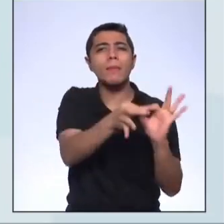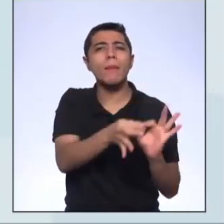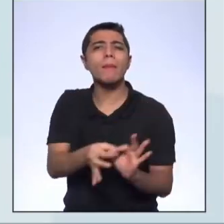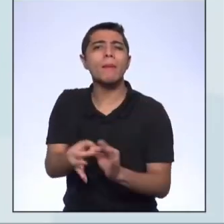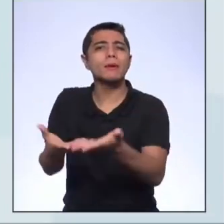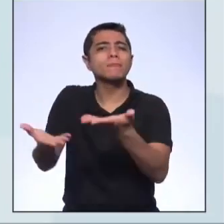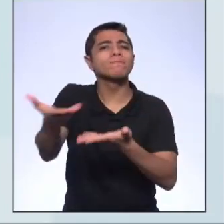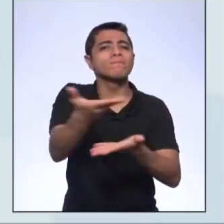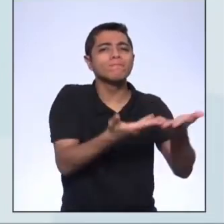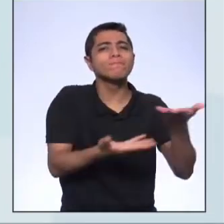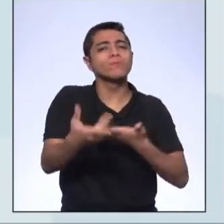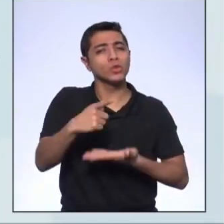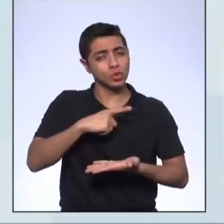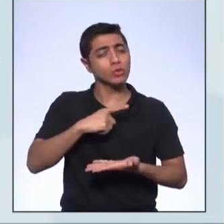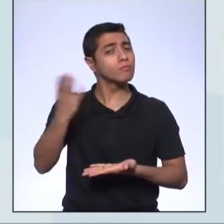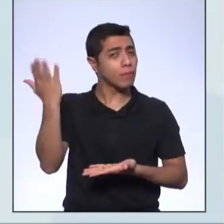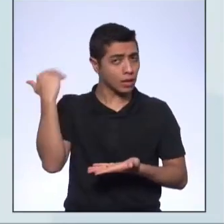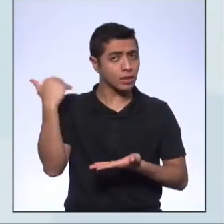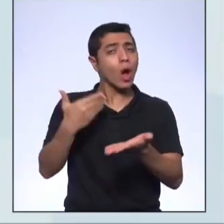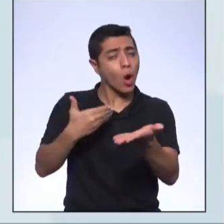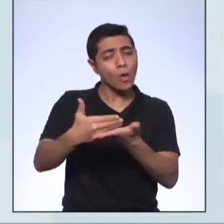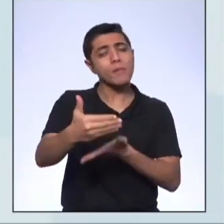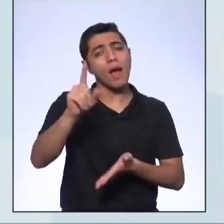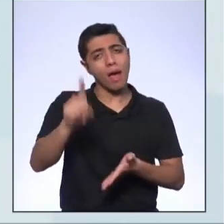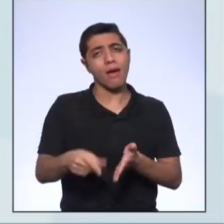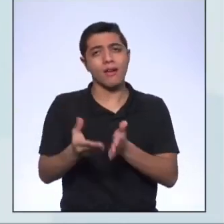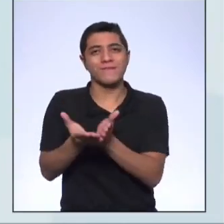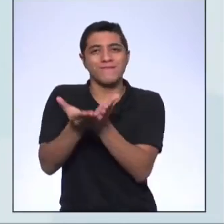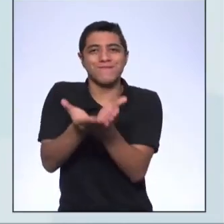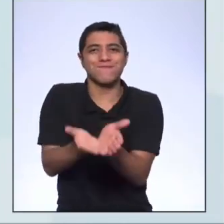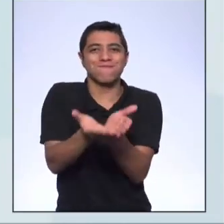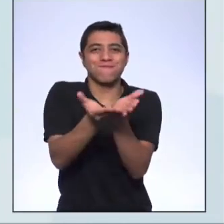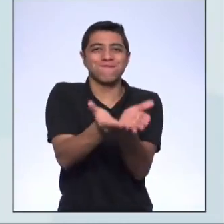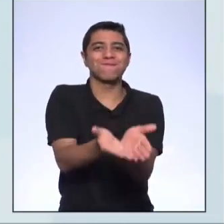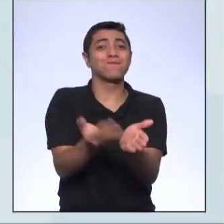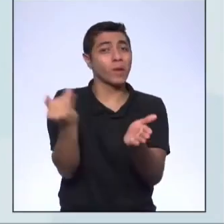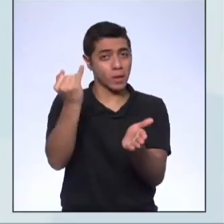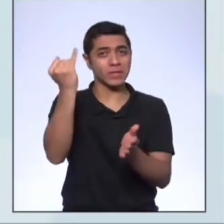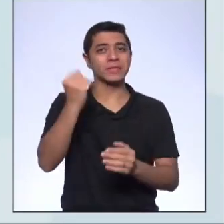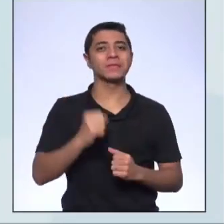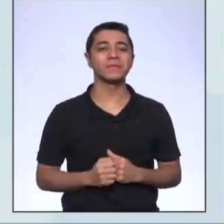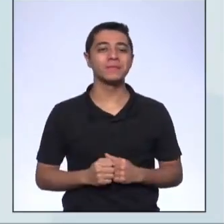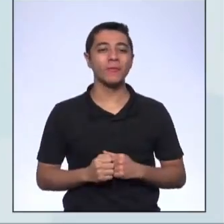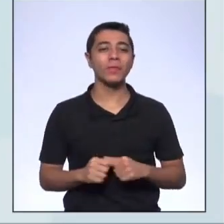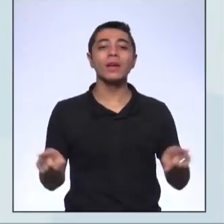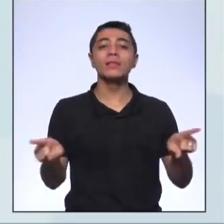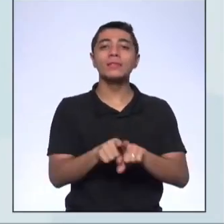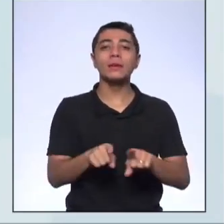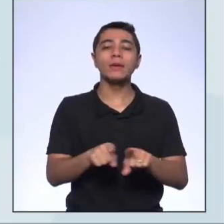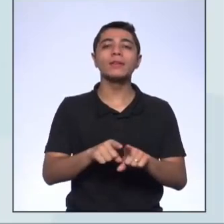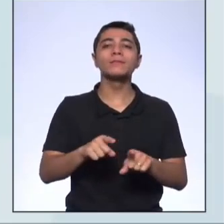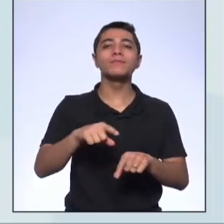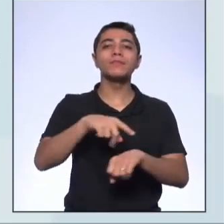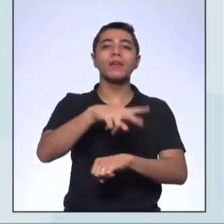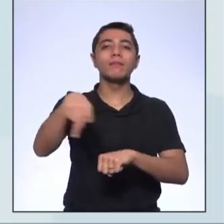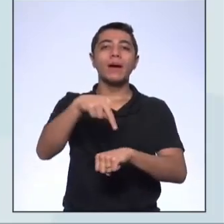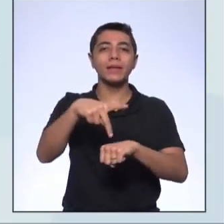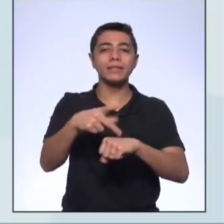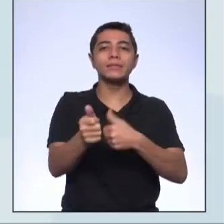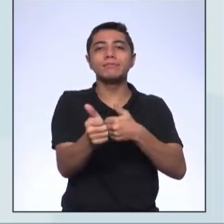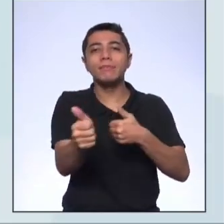grandes navegações. Crescimento econômico dos países banhados pelo Oceano Atlântico,